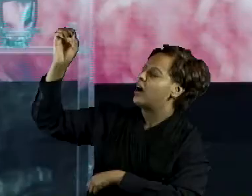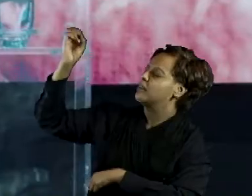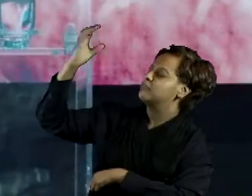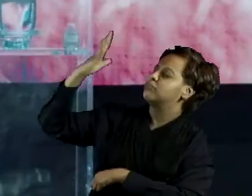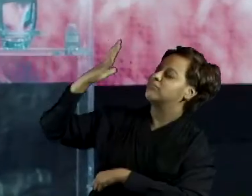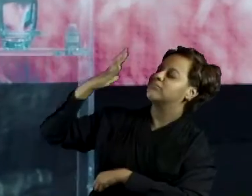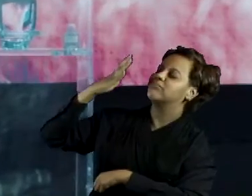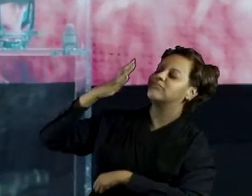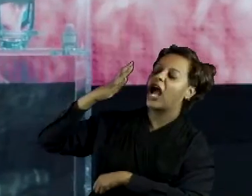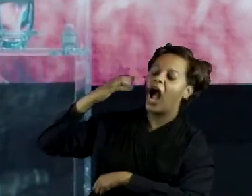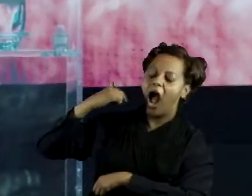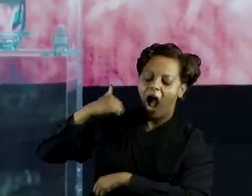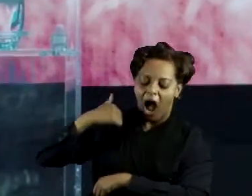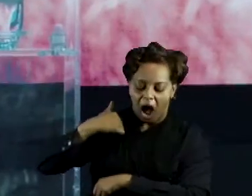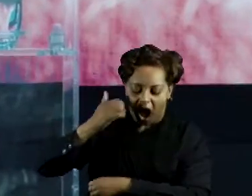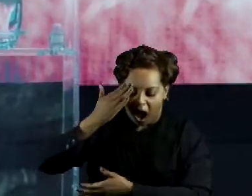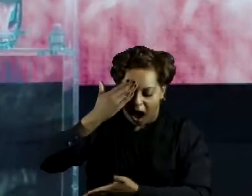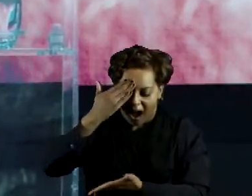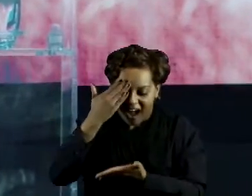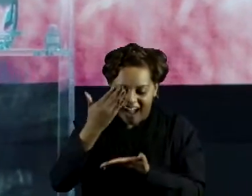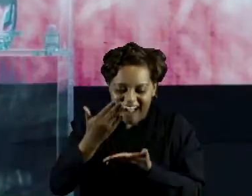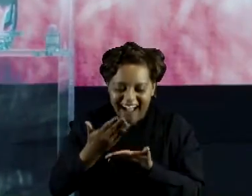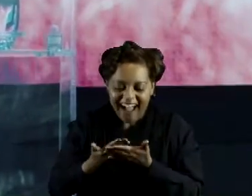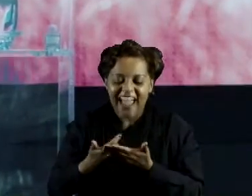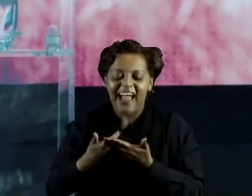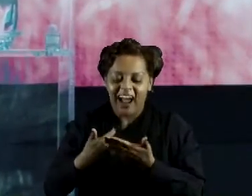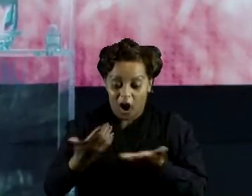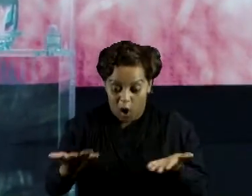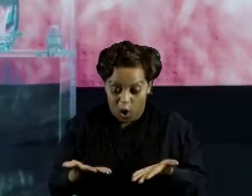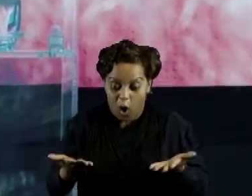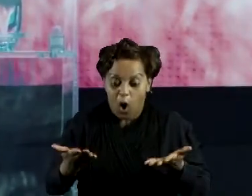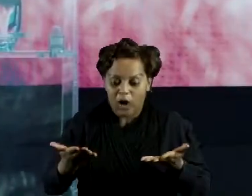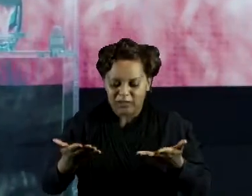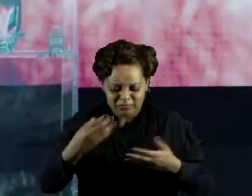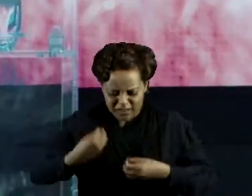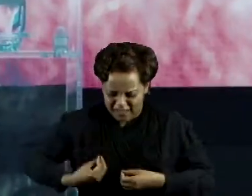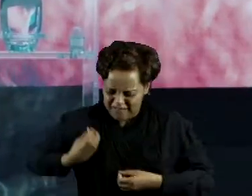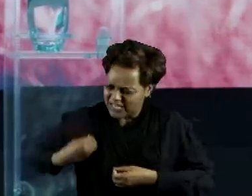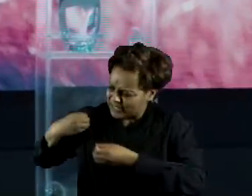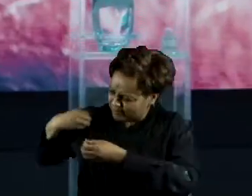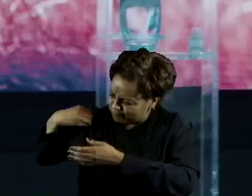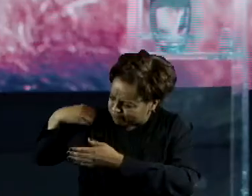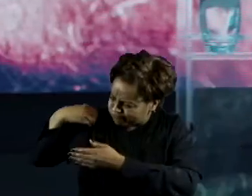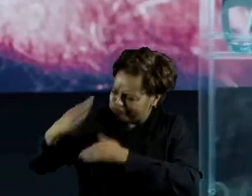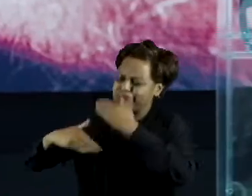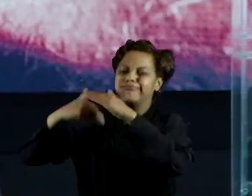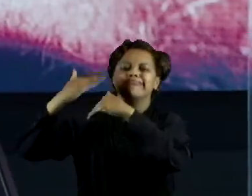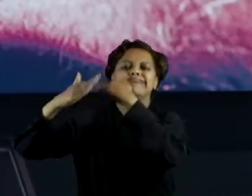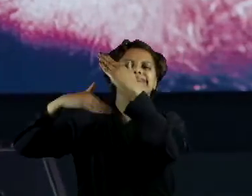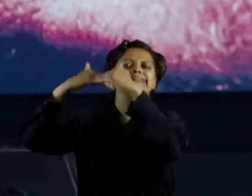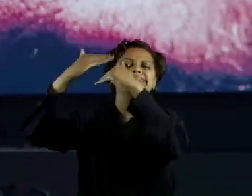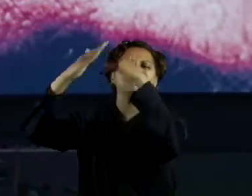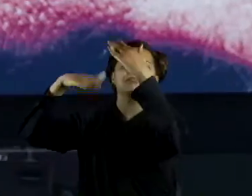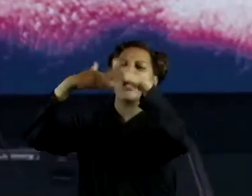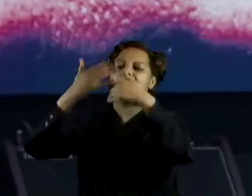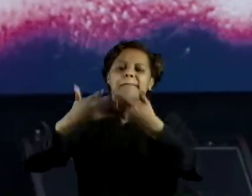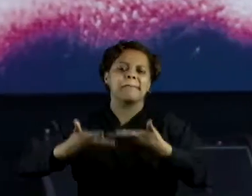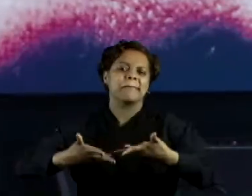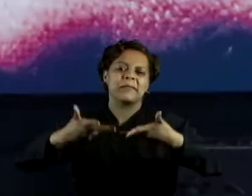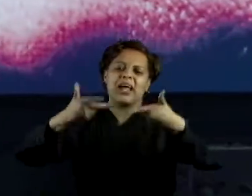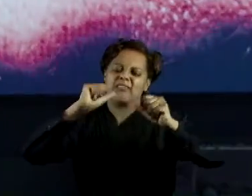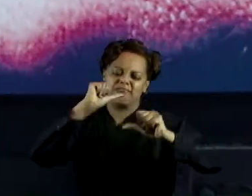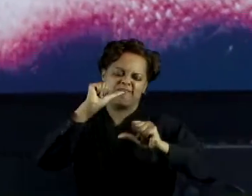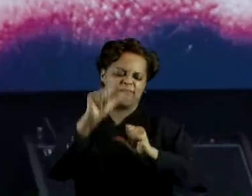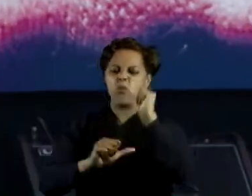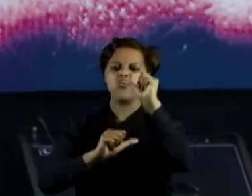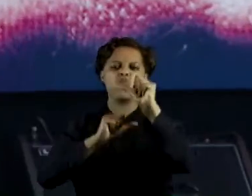uma dimensão onde você vai ter uma vida absolutamente relevante, extraordinária,